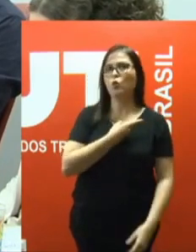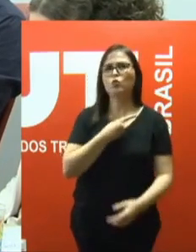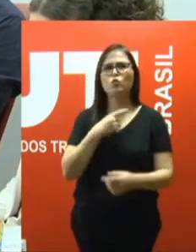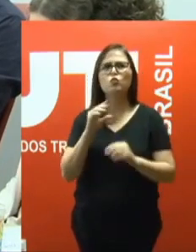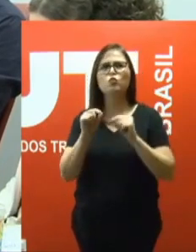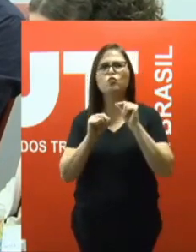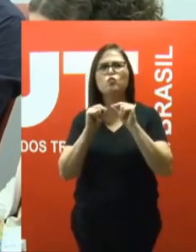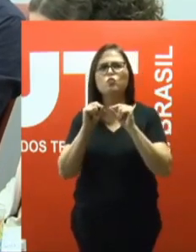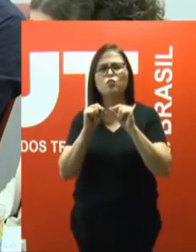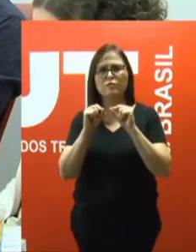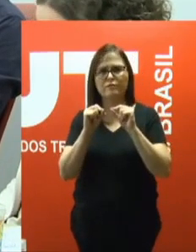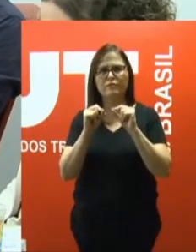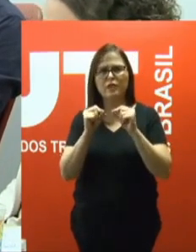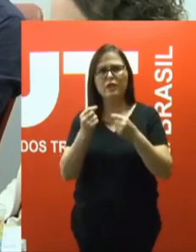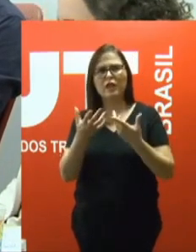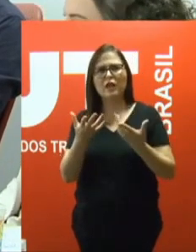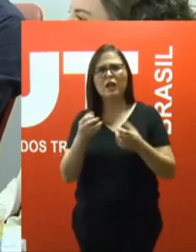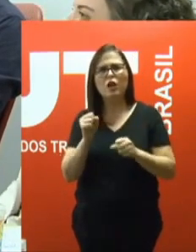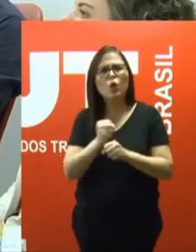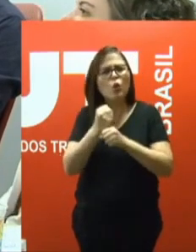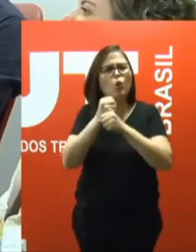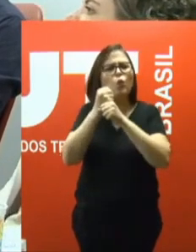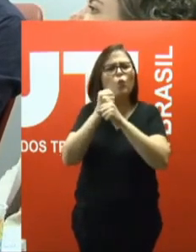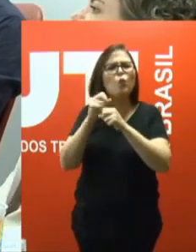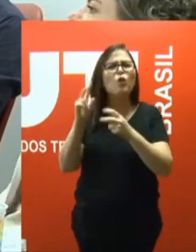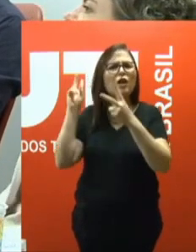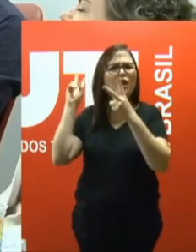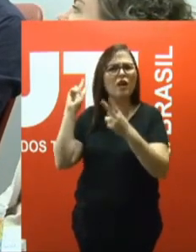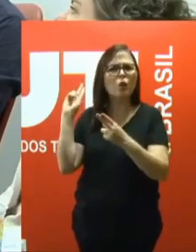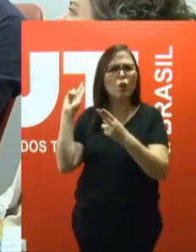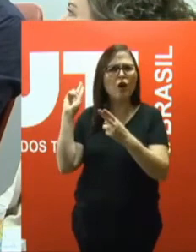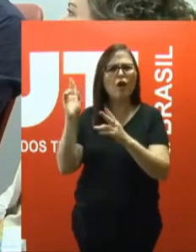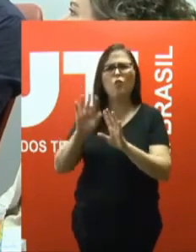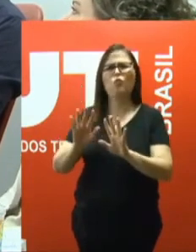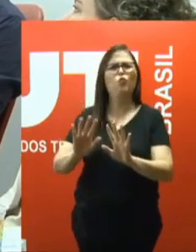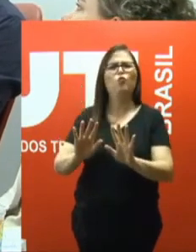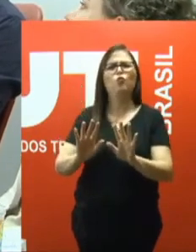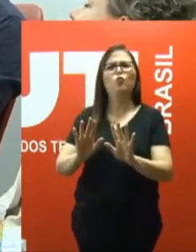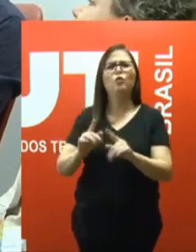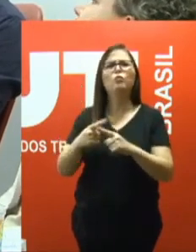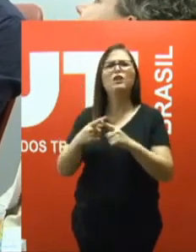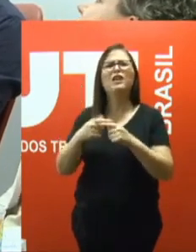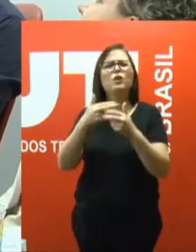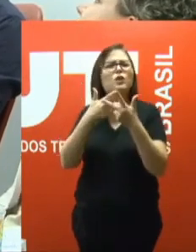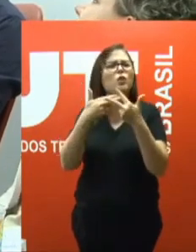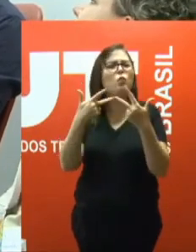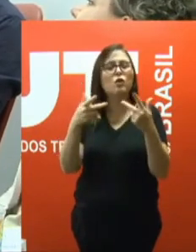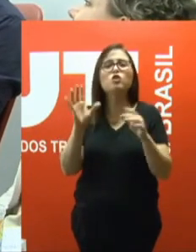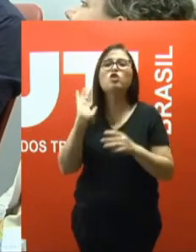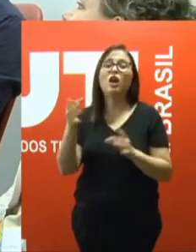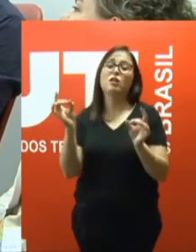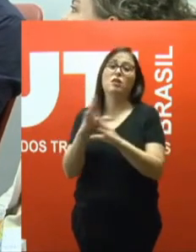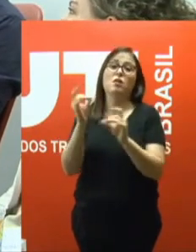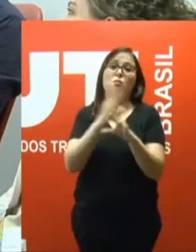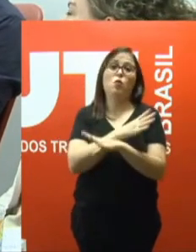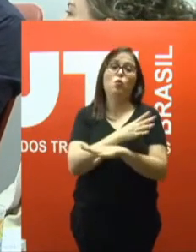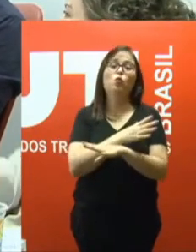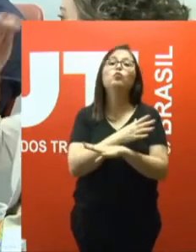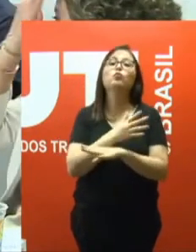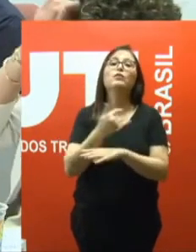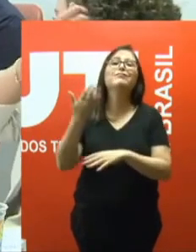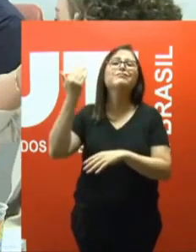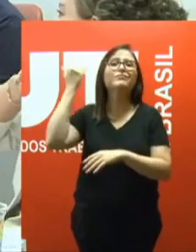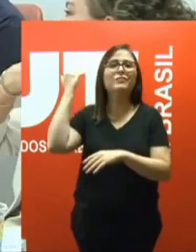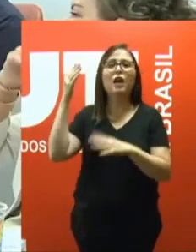reconstrua, não necessariamente igual o que a gente tinha, porque muita coisa também já estava superada. Vocês ficaram de apresentar para mim